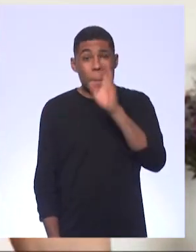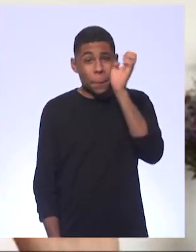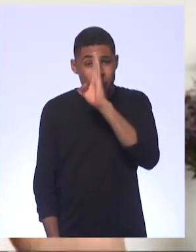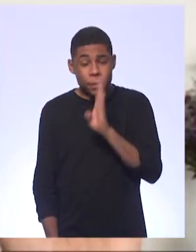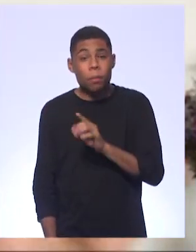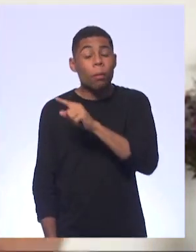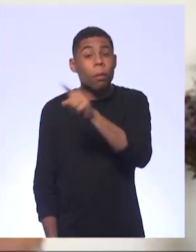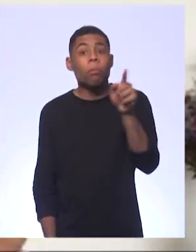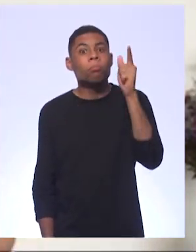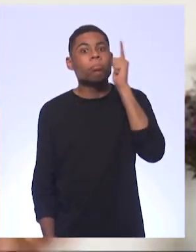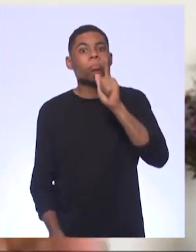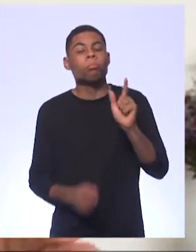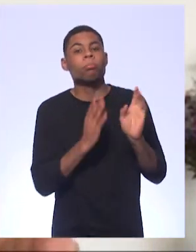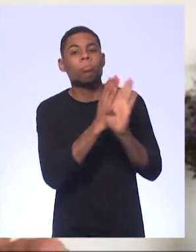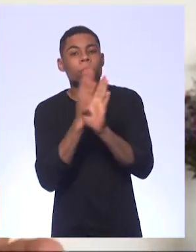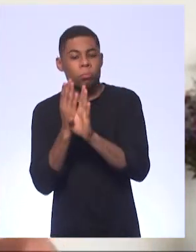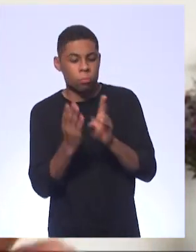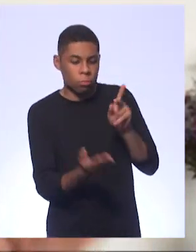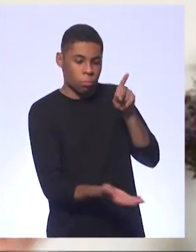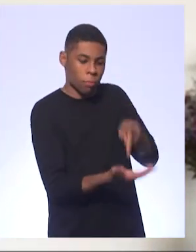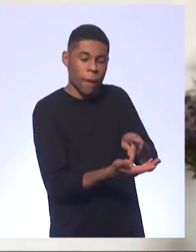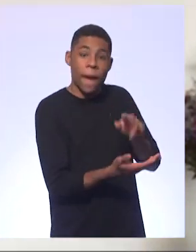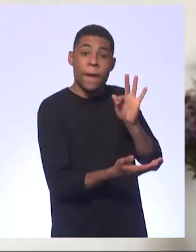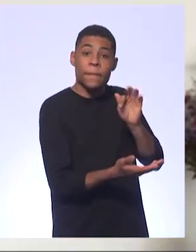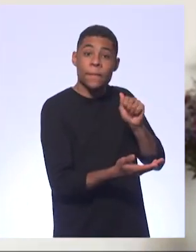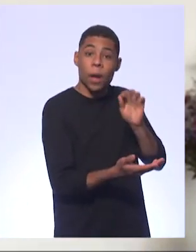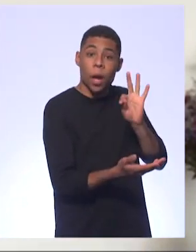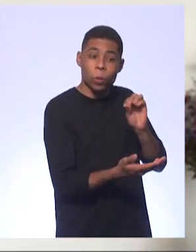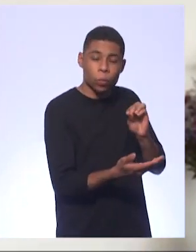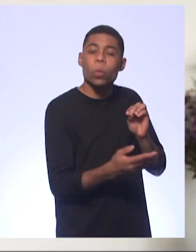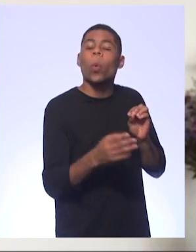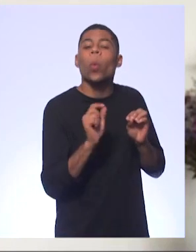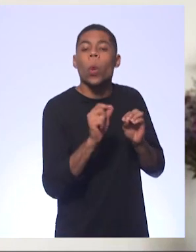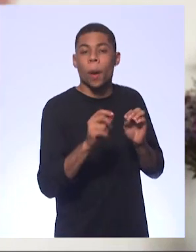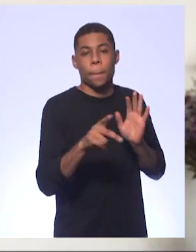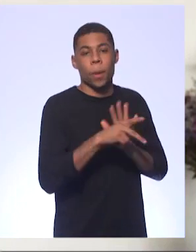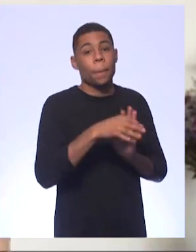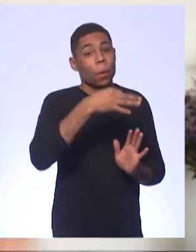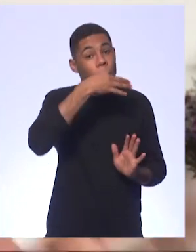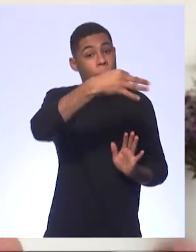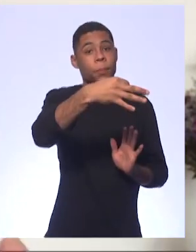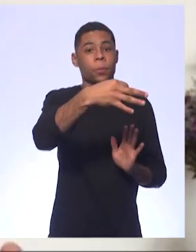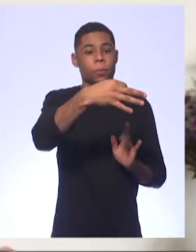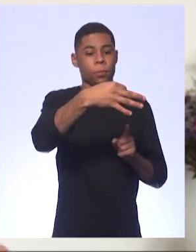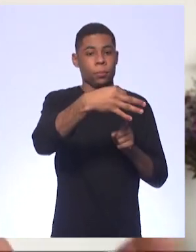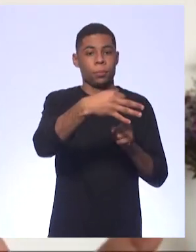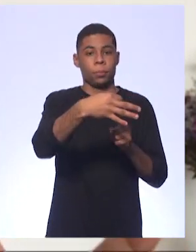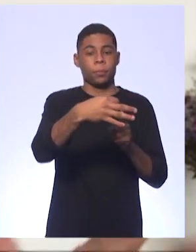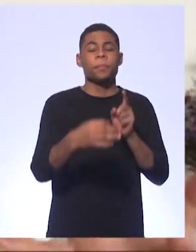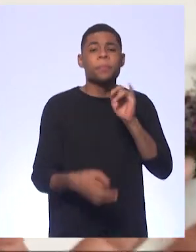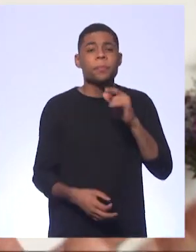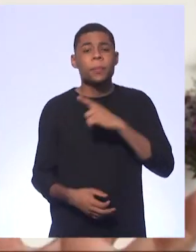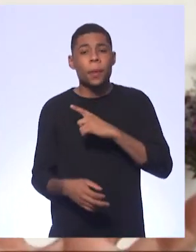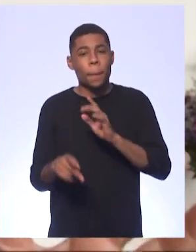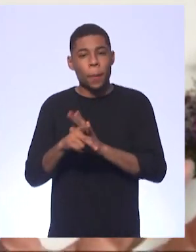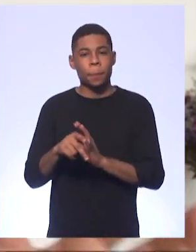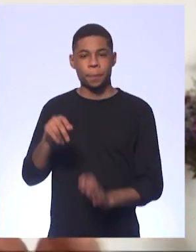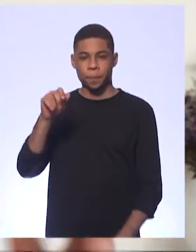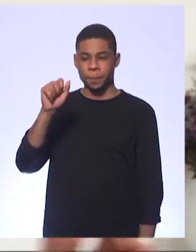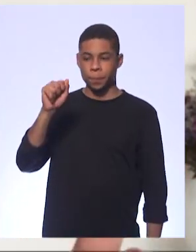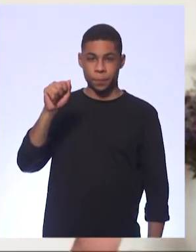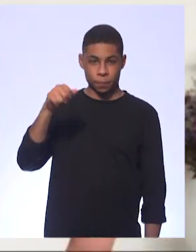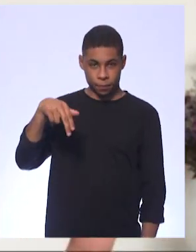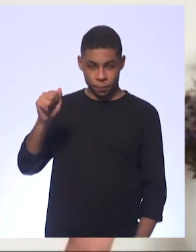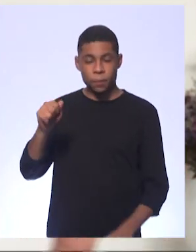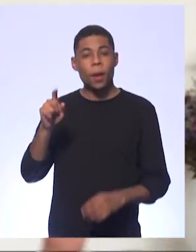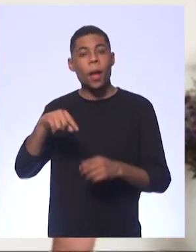souberam distinguir fato de opinião. Se a gente olhar os dados da ANA, que é a